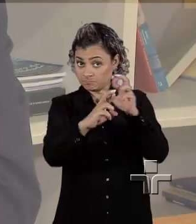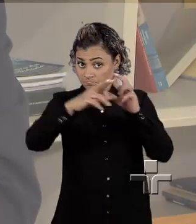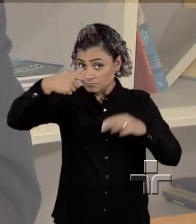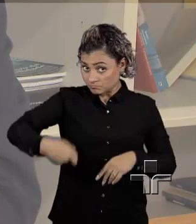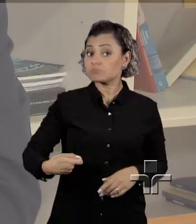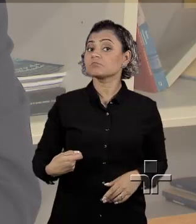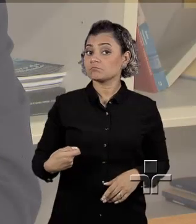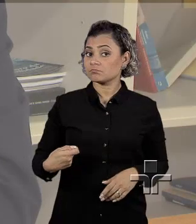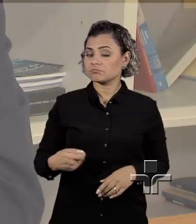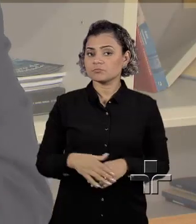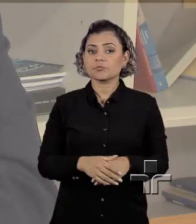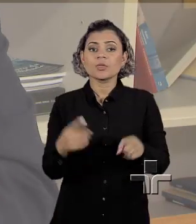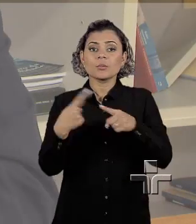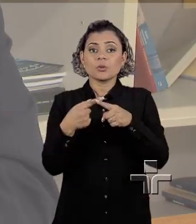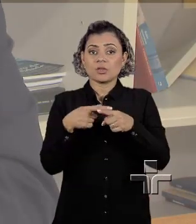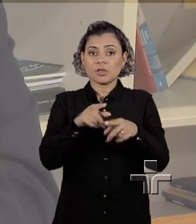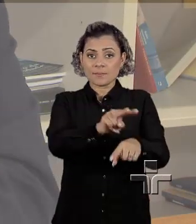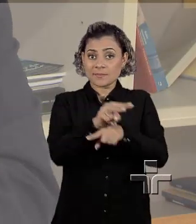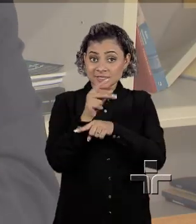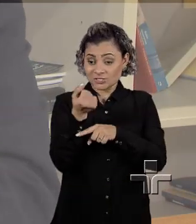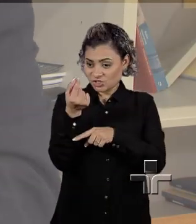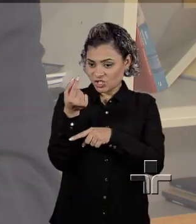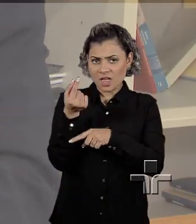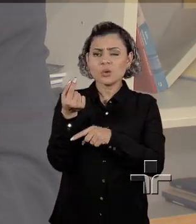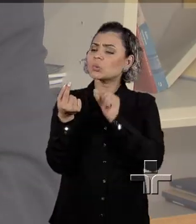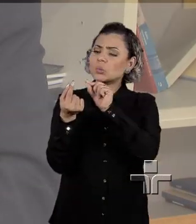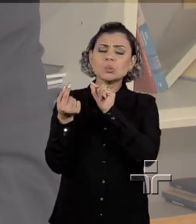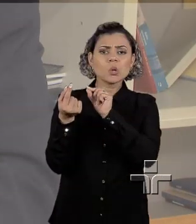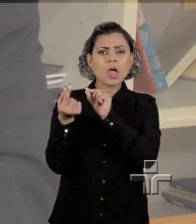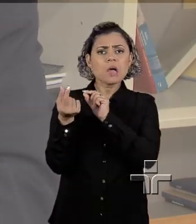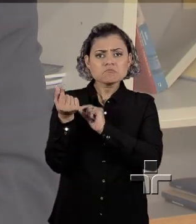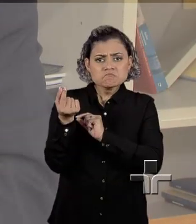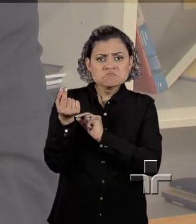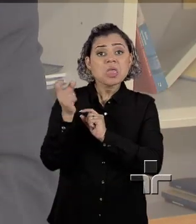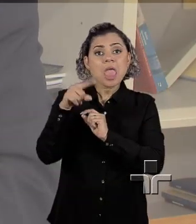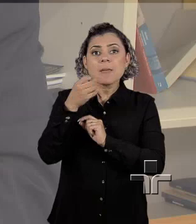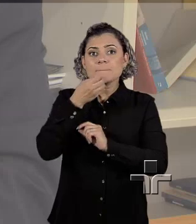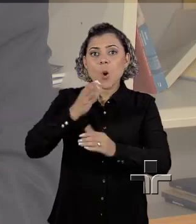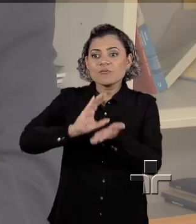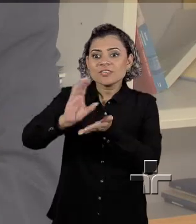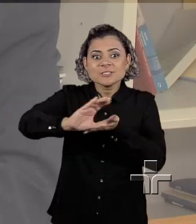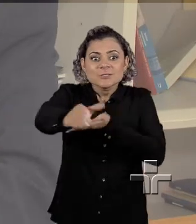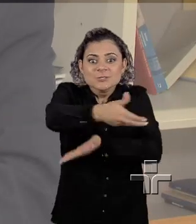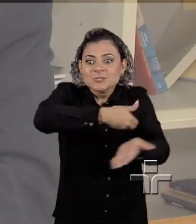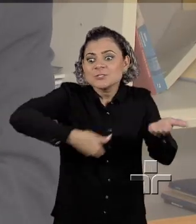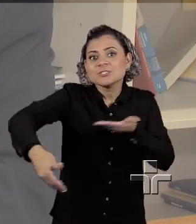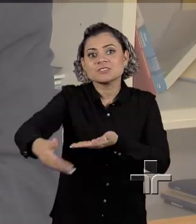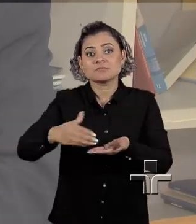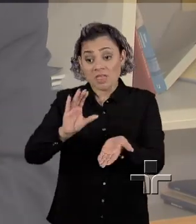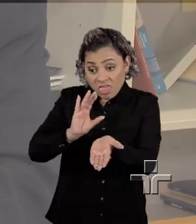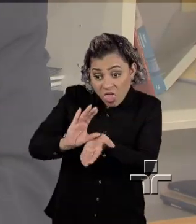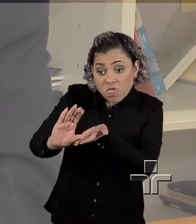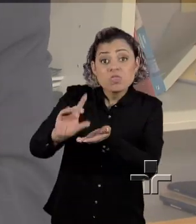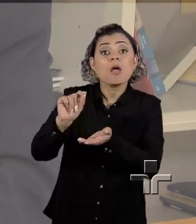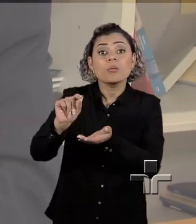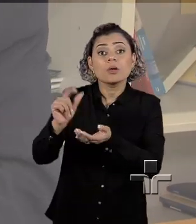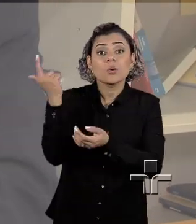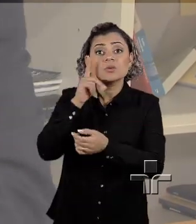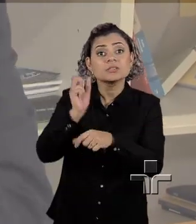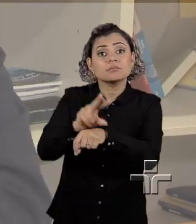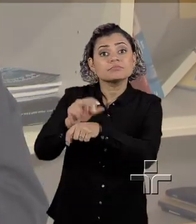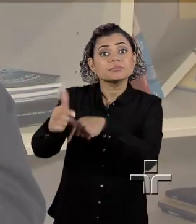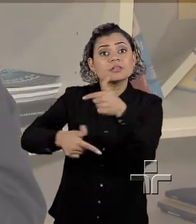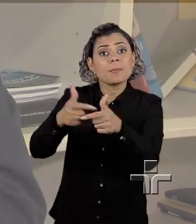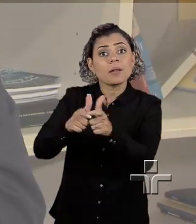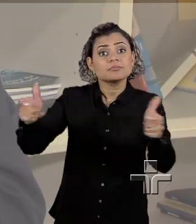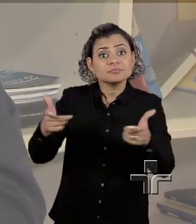O crédito, ele é necessário para ele permitir o investimento. O investimento é o que gera emprego.